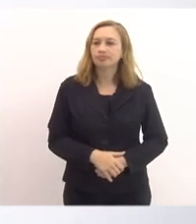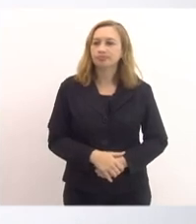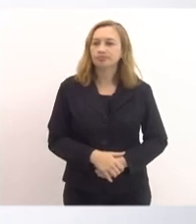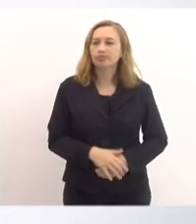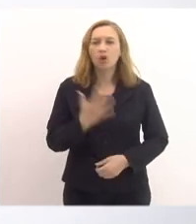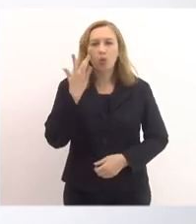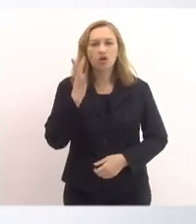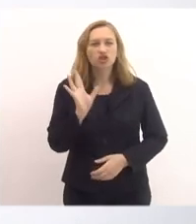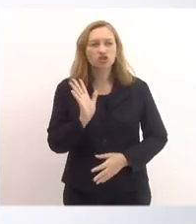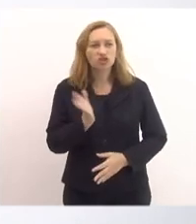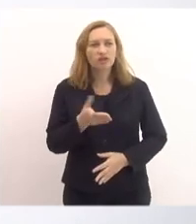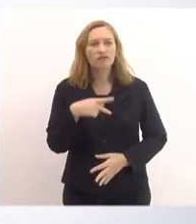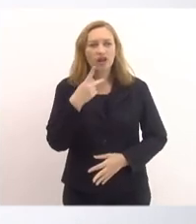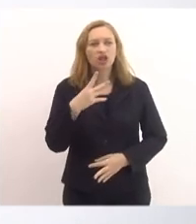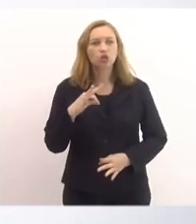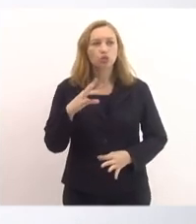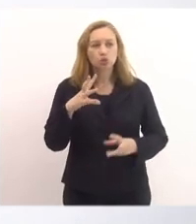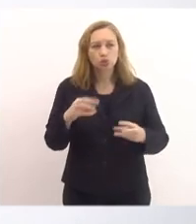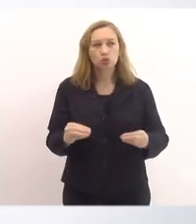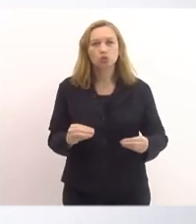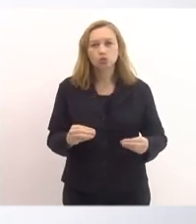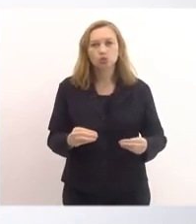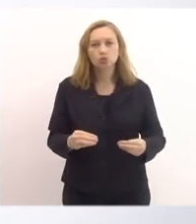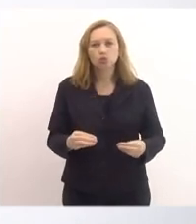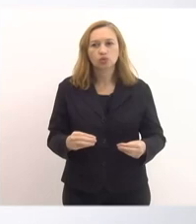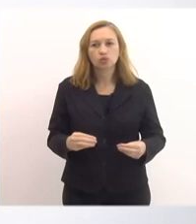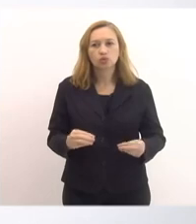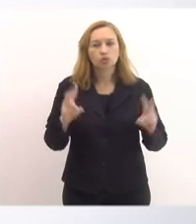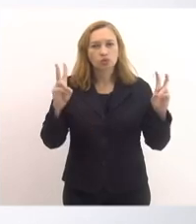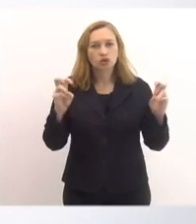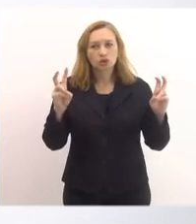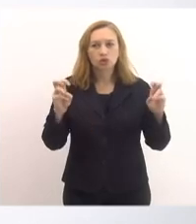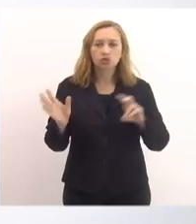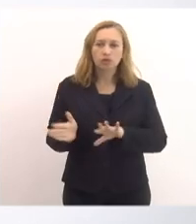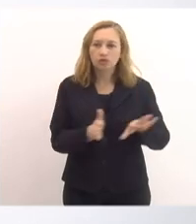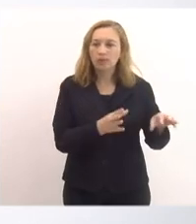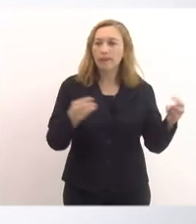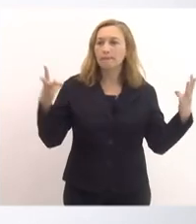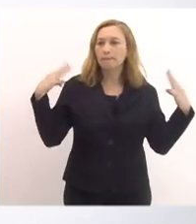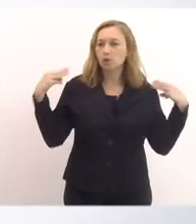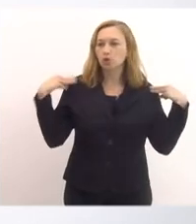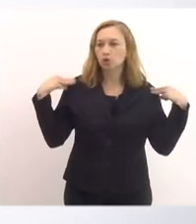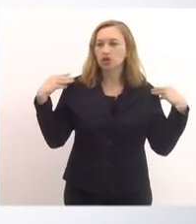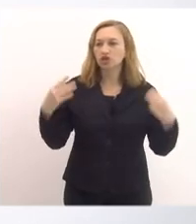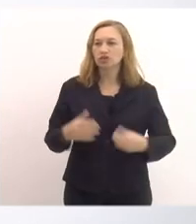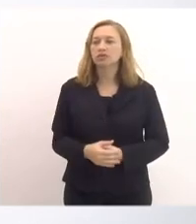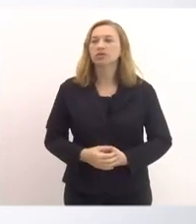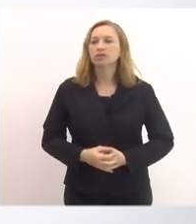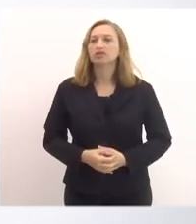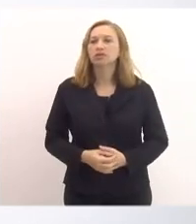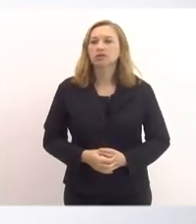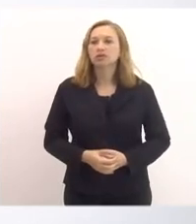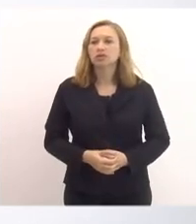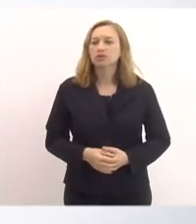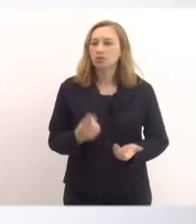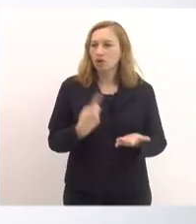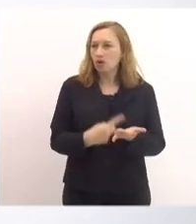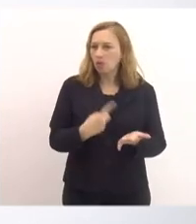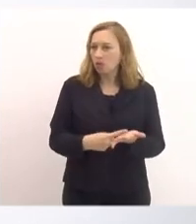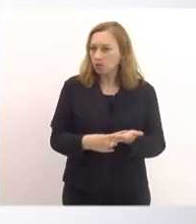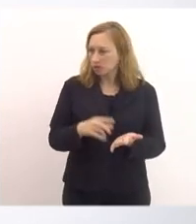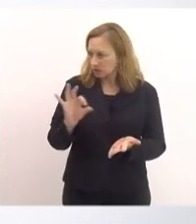Acho que eu já elenquei todos os. Então, vamos lá. Motorista. Está firmado o nosso acordo